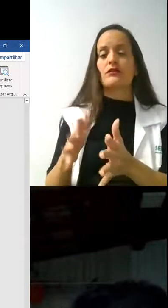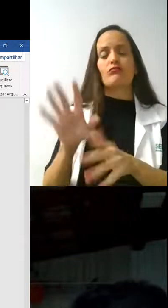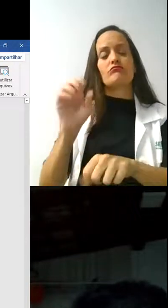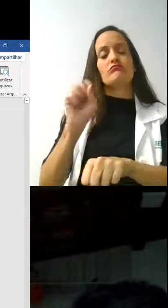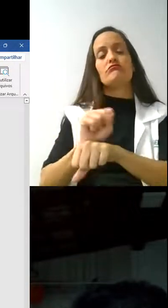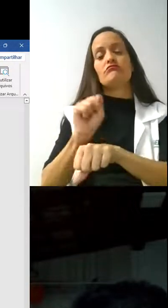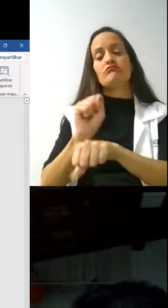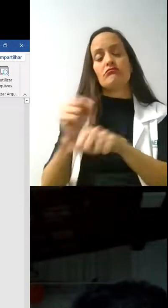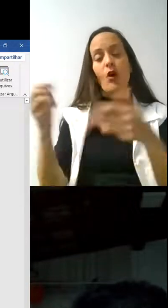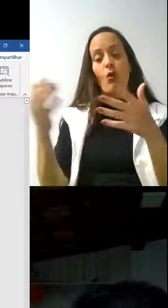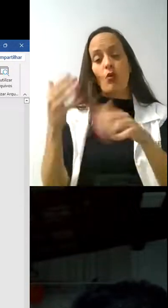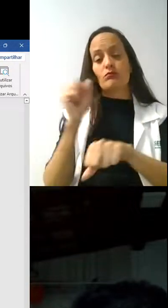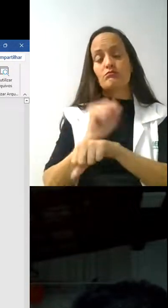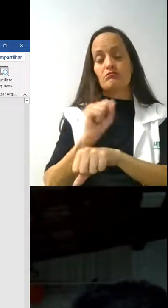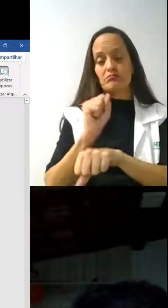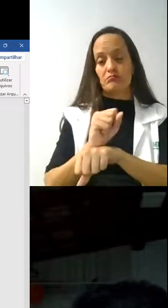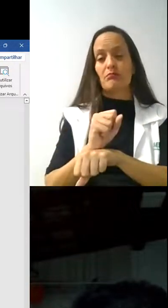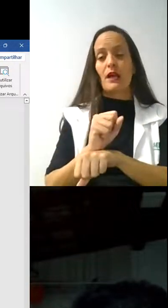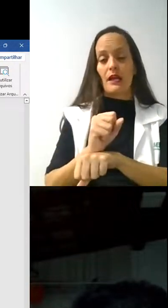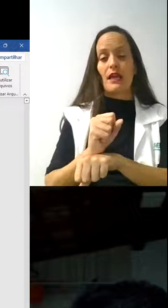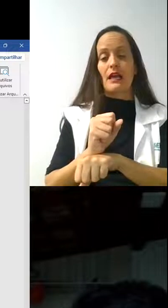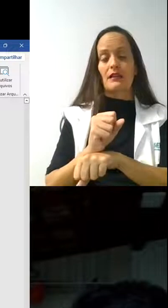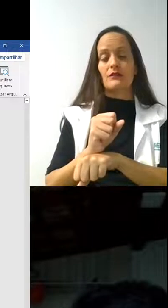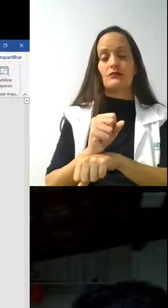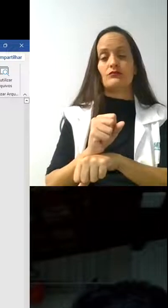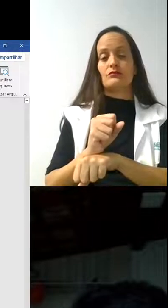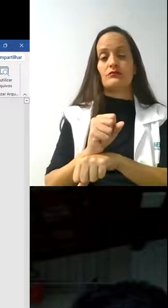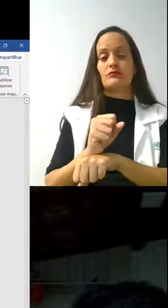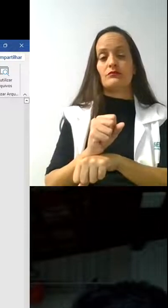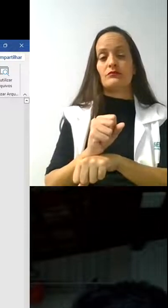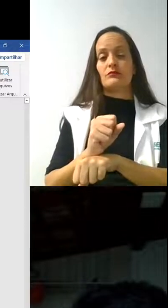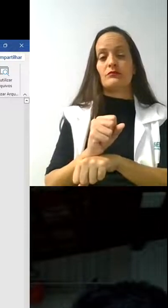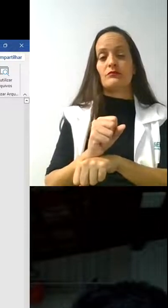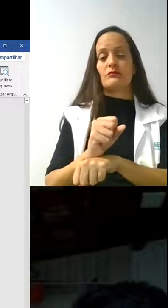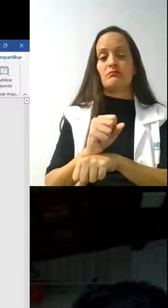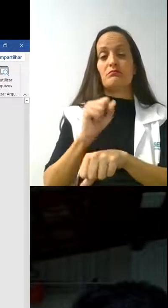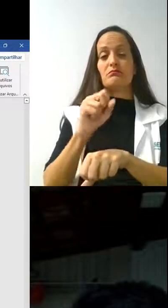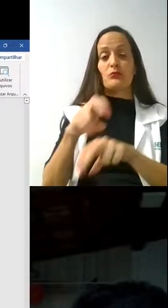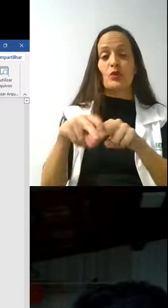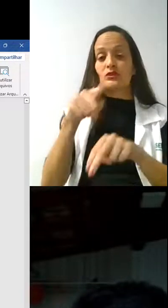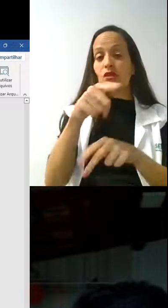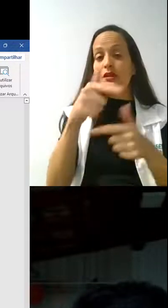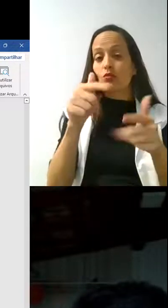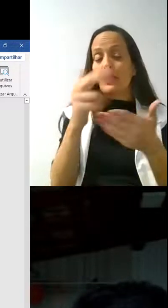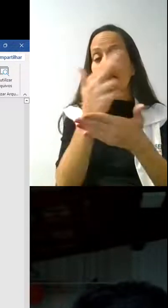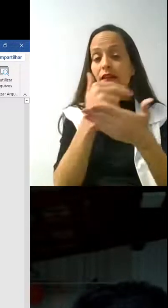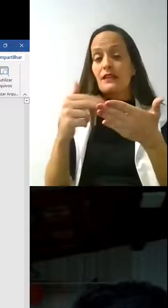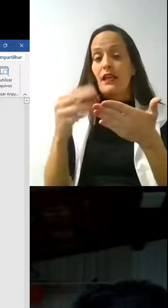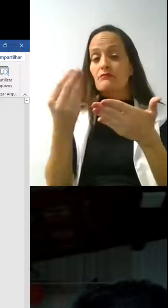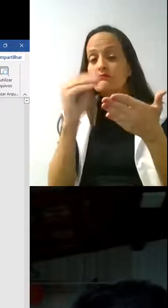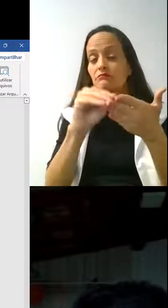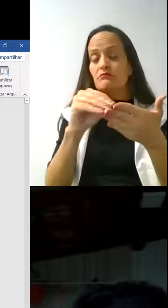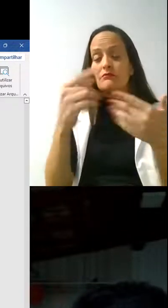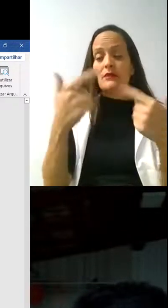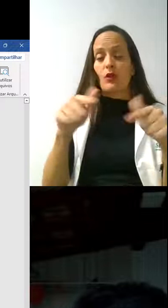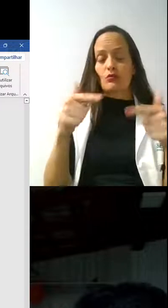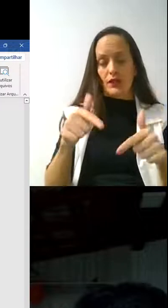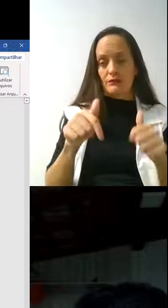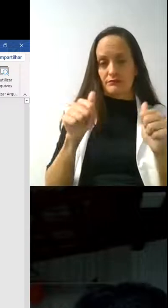que precisa ser substituído, é o ET1A. Por isso que ele está riscado aqui no desenho, certo? Então, estou corrigindo aí para